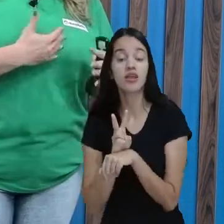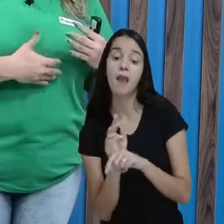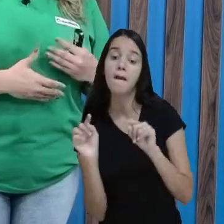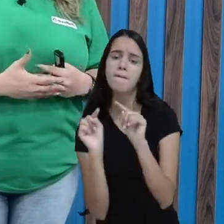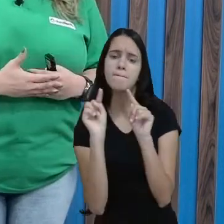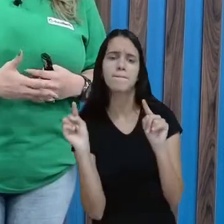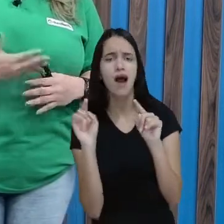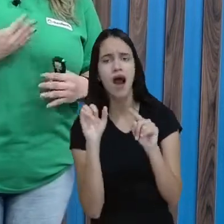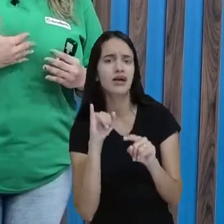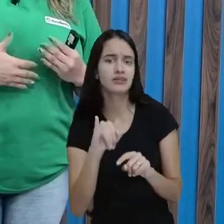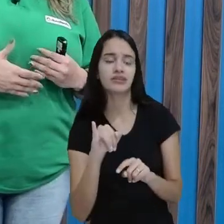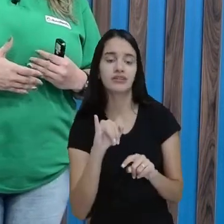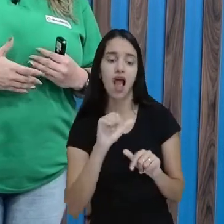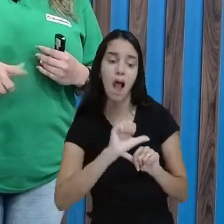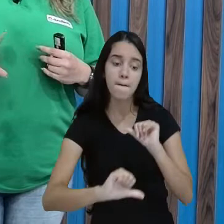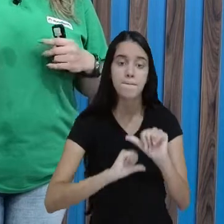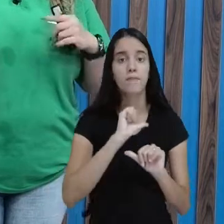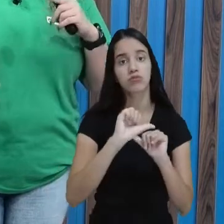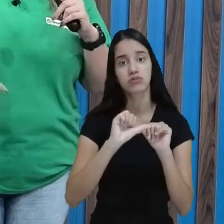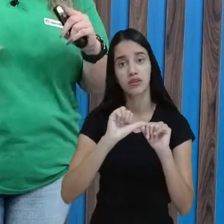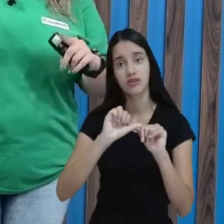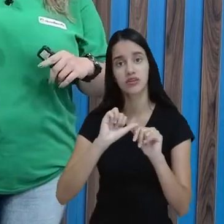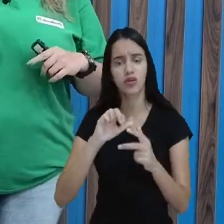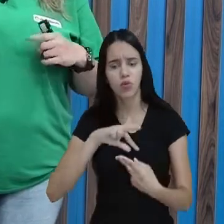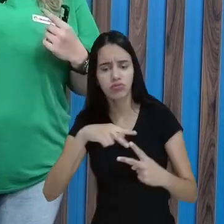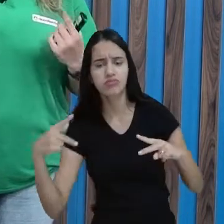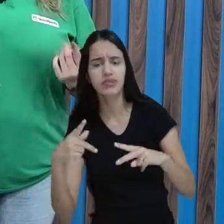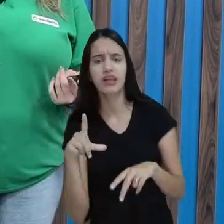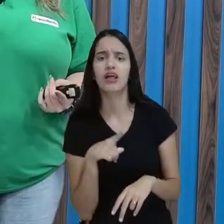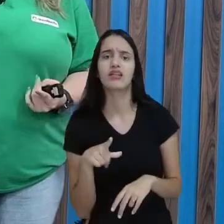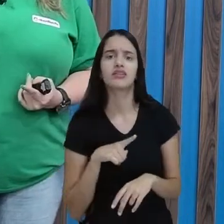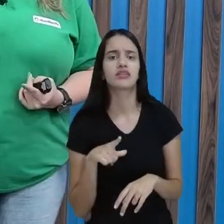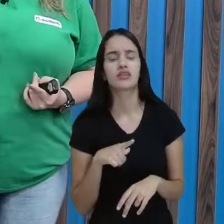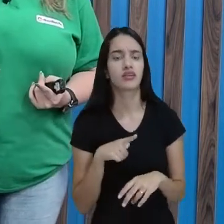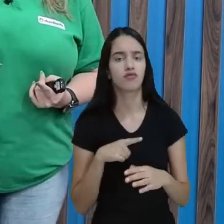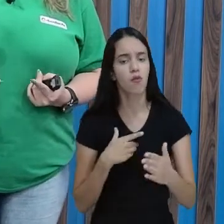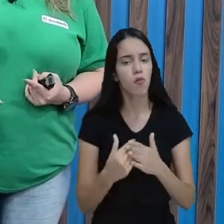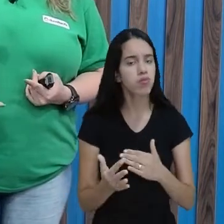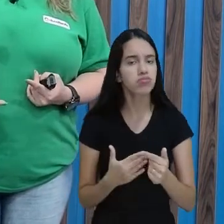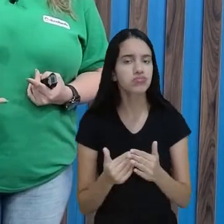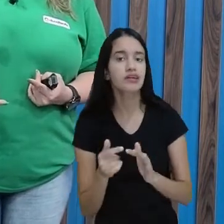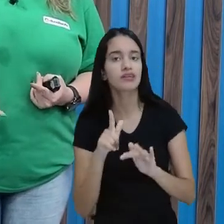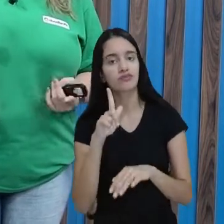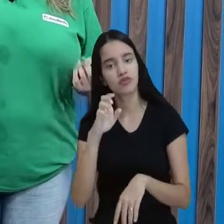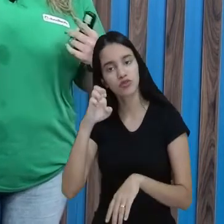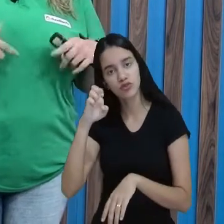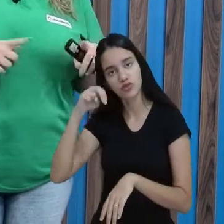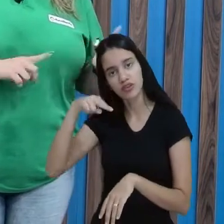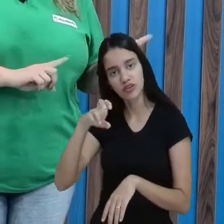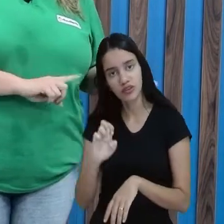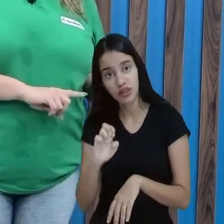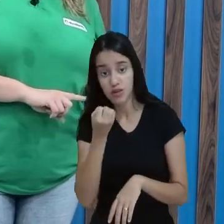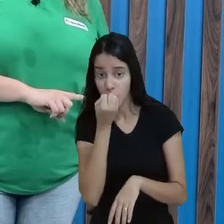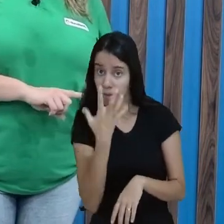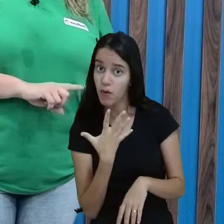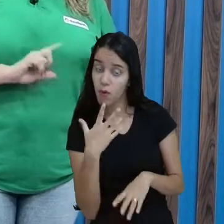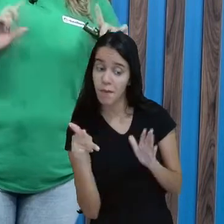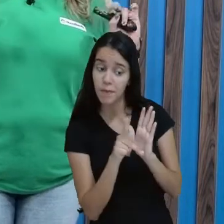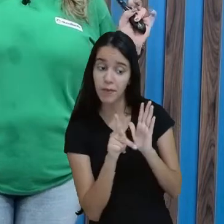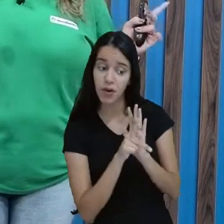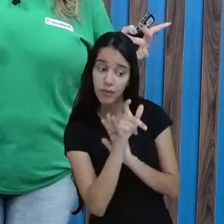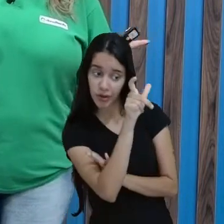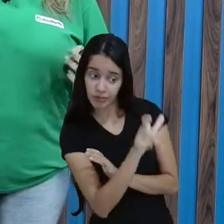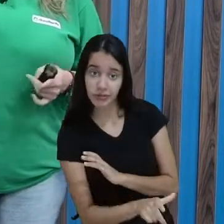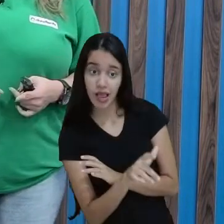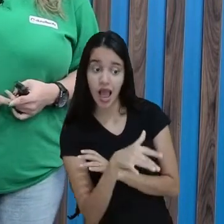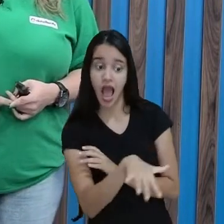se aquela mutação que ocorreu de forma aleatória no gene do indivíduo não for boa para ele, para